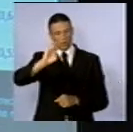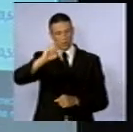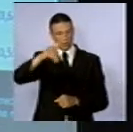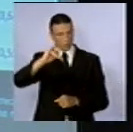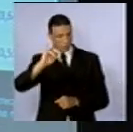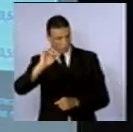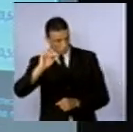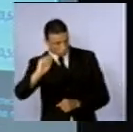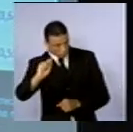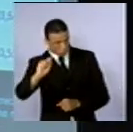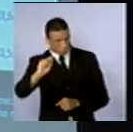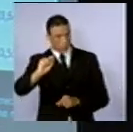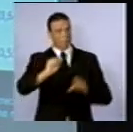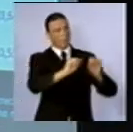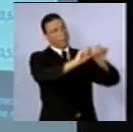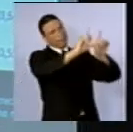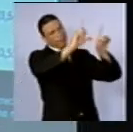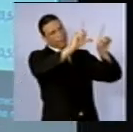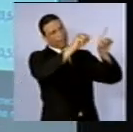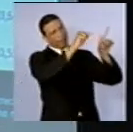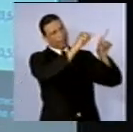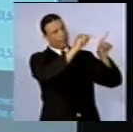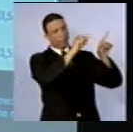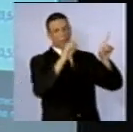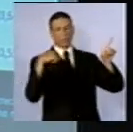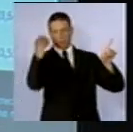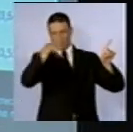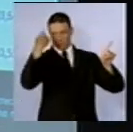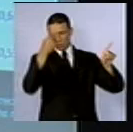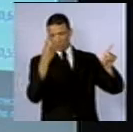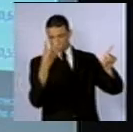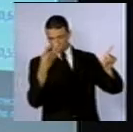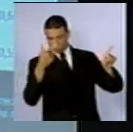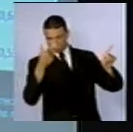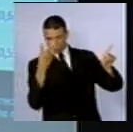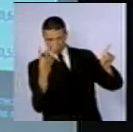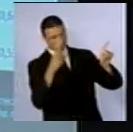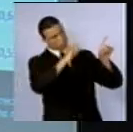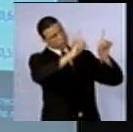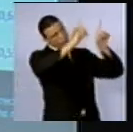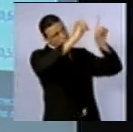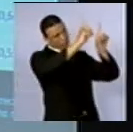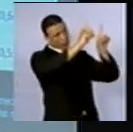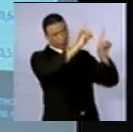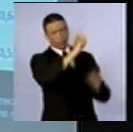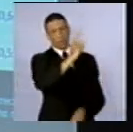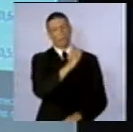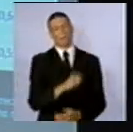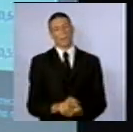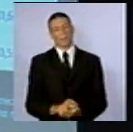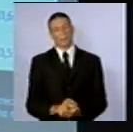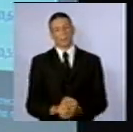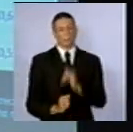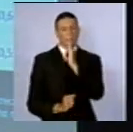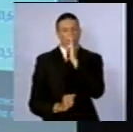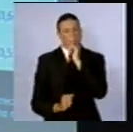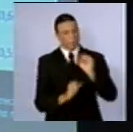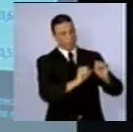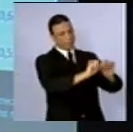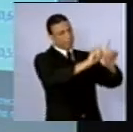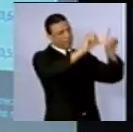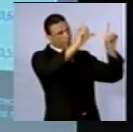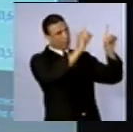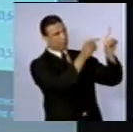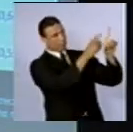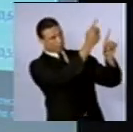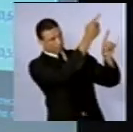média né medida por 24 horas a Campos magnéticos né então na primeira coluna nós temos